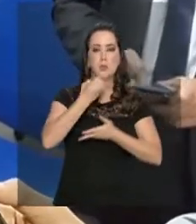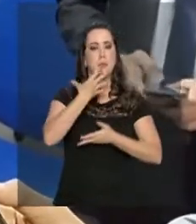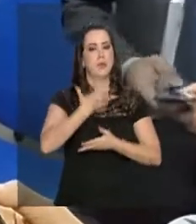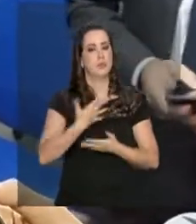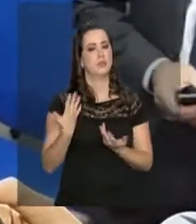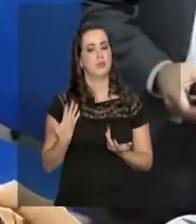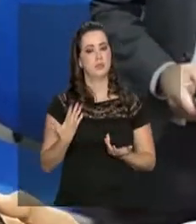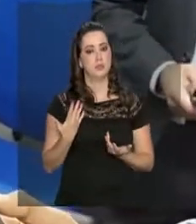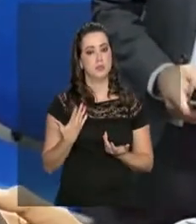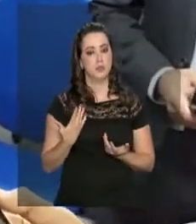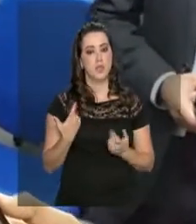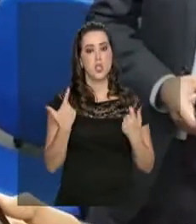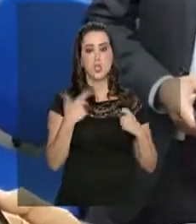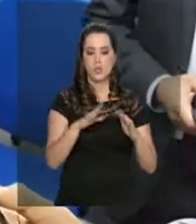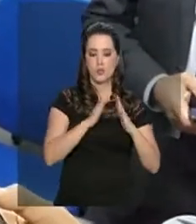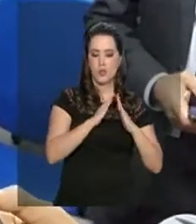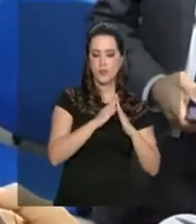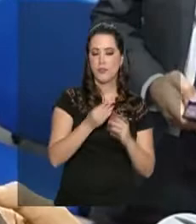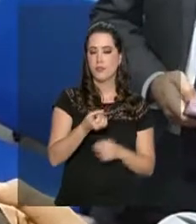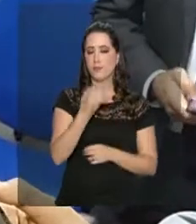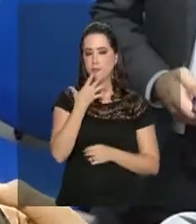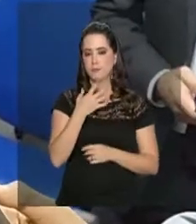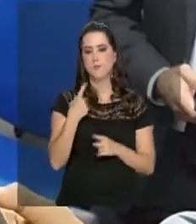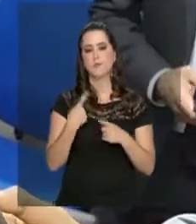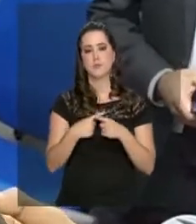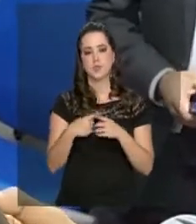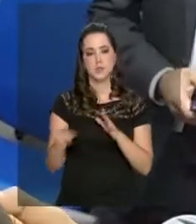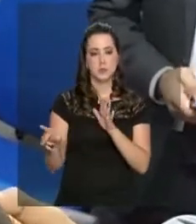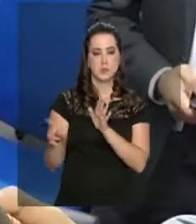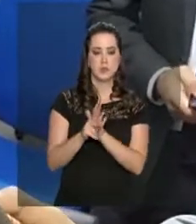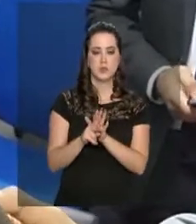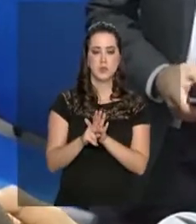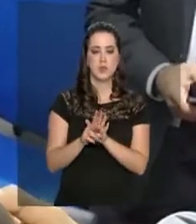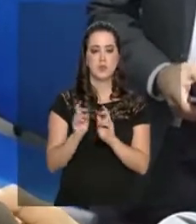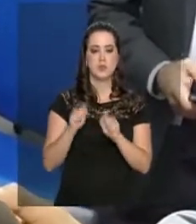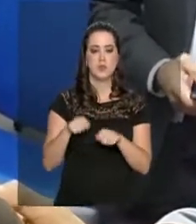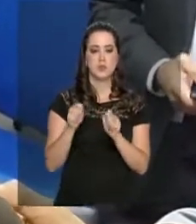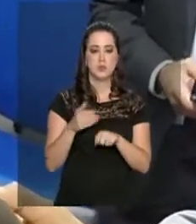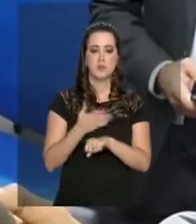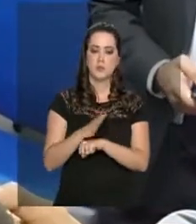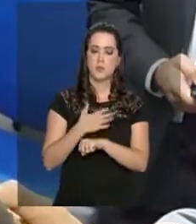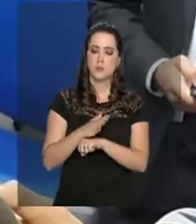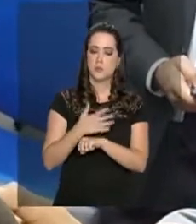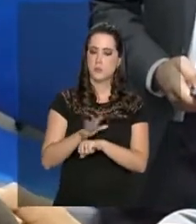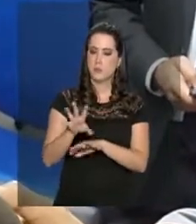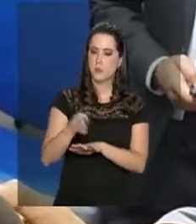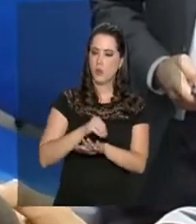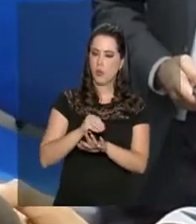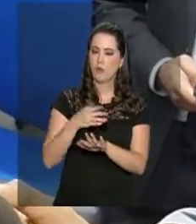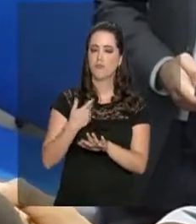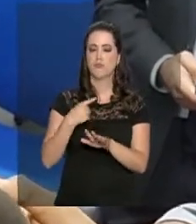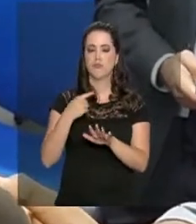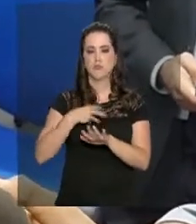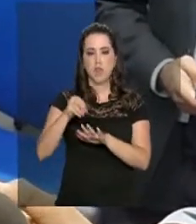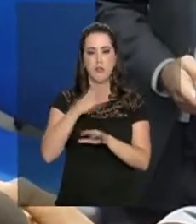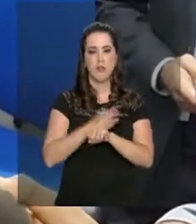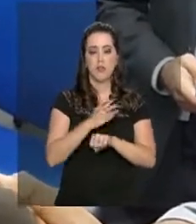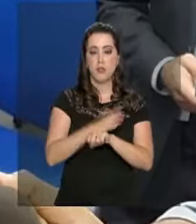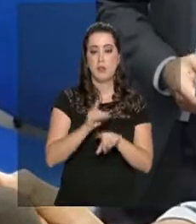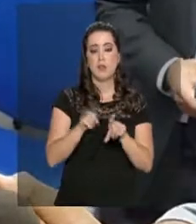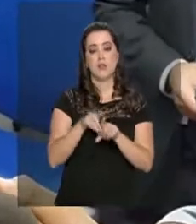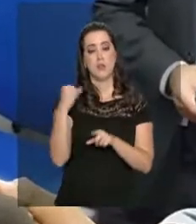ea contabilidade e também contra sua própria capacitação informação por isso isso aqui é tão importante